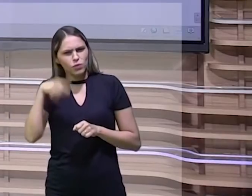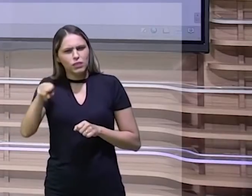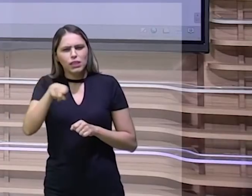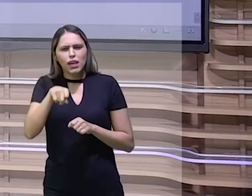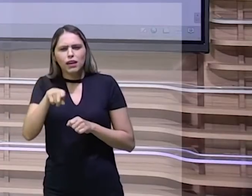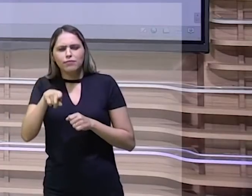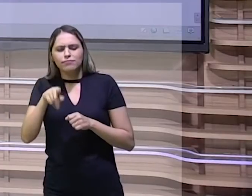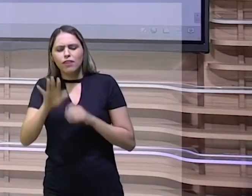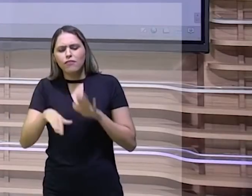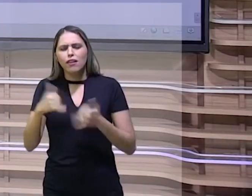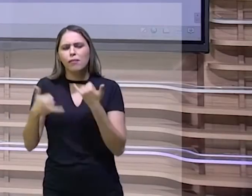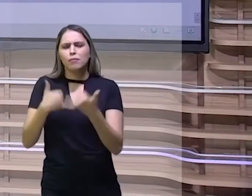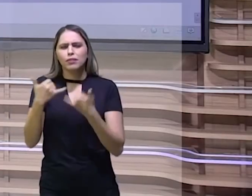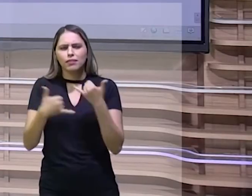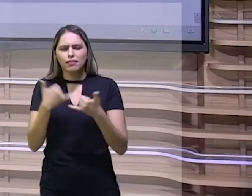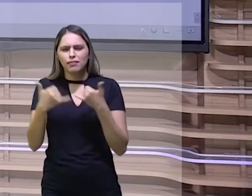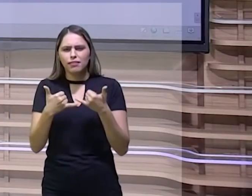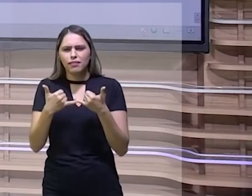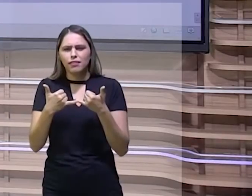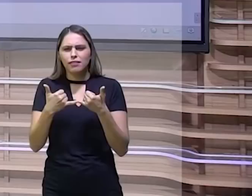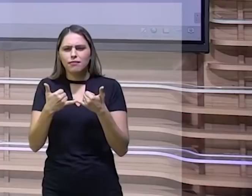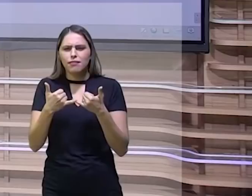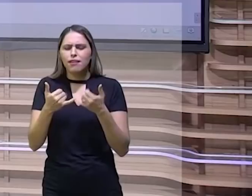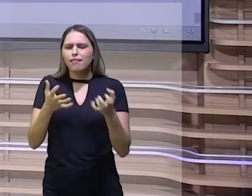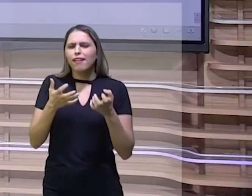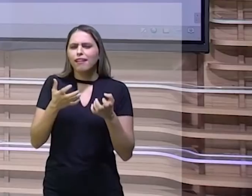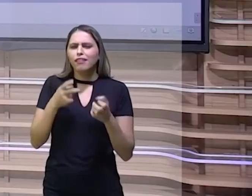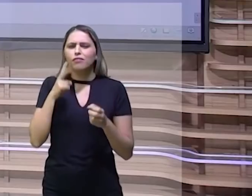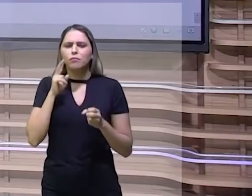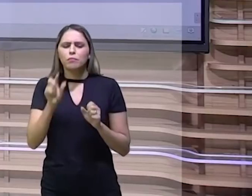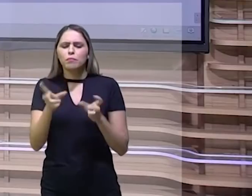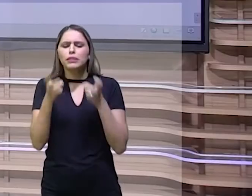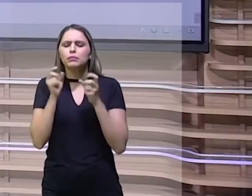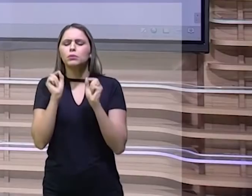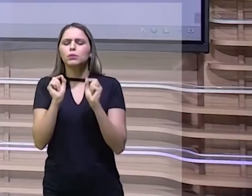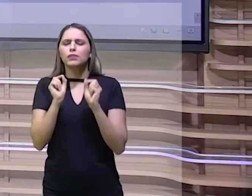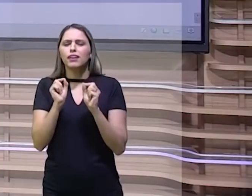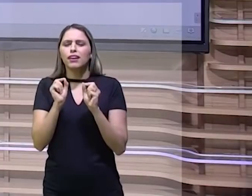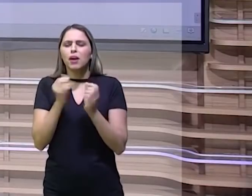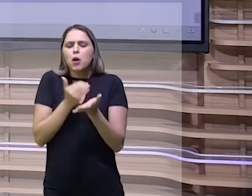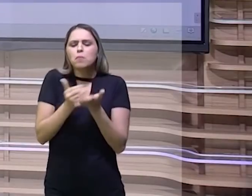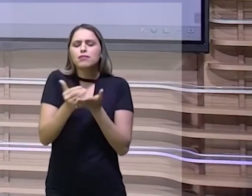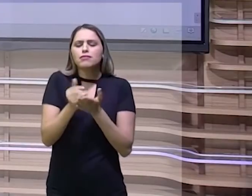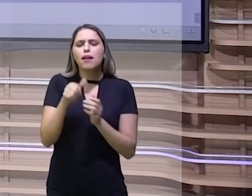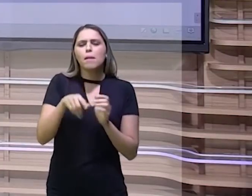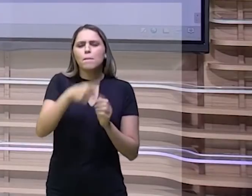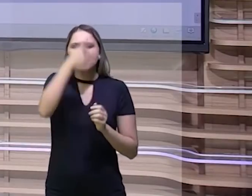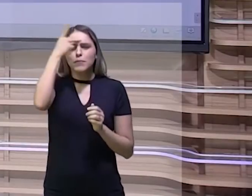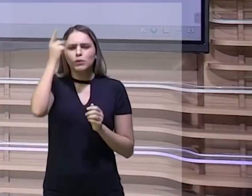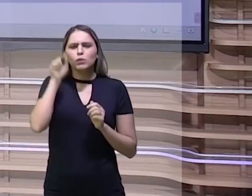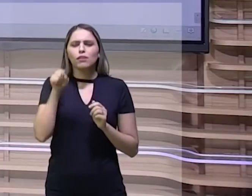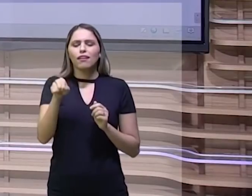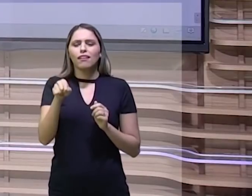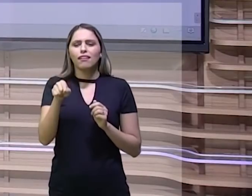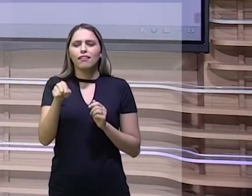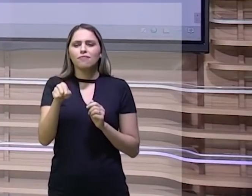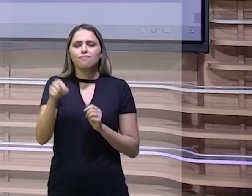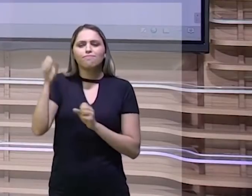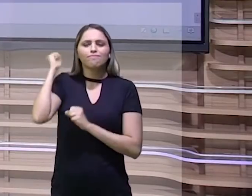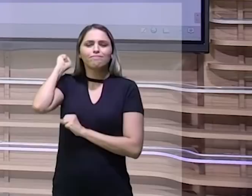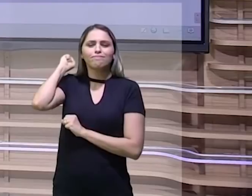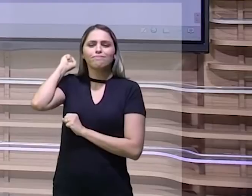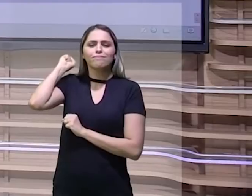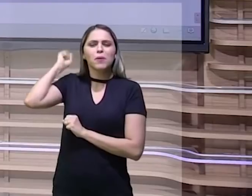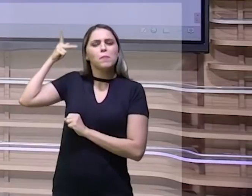e querem ver quem é que vai começar, o que você faz? Você faz lá, eu par e